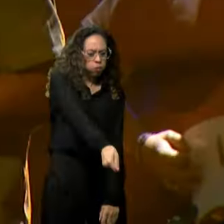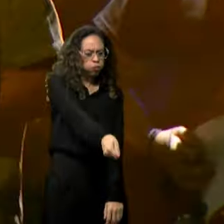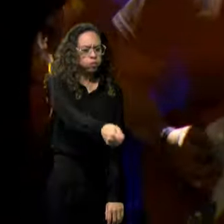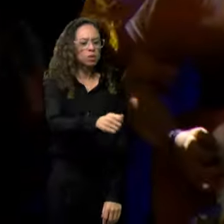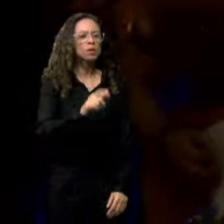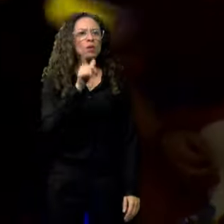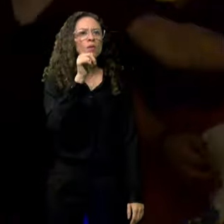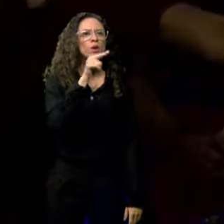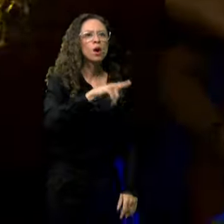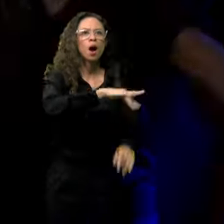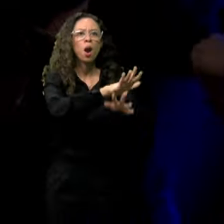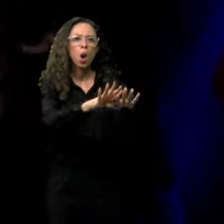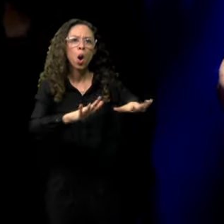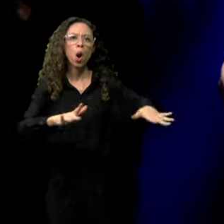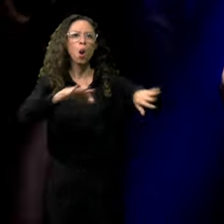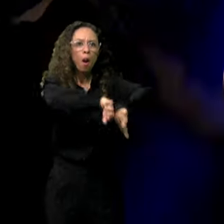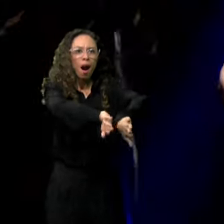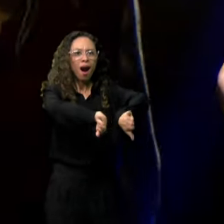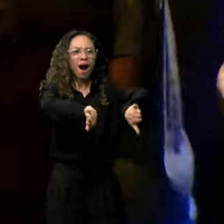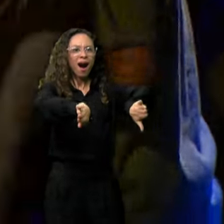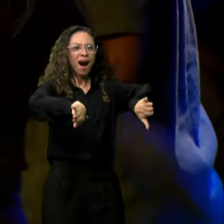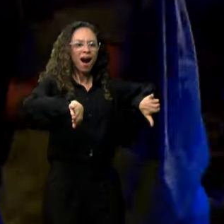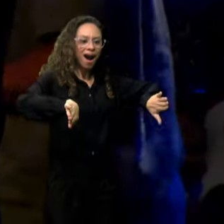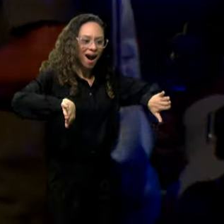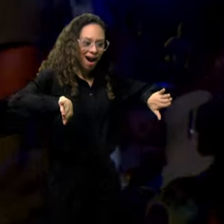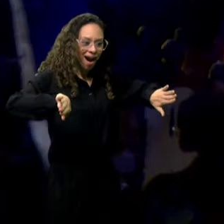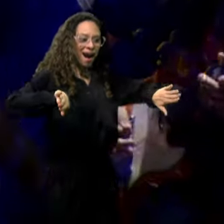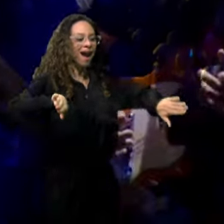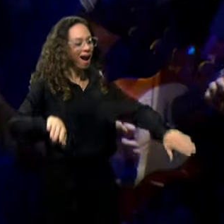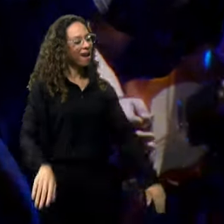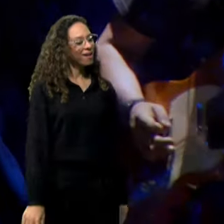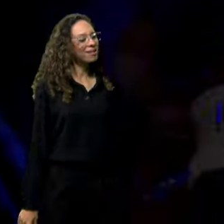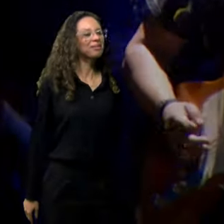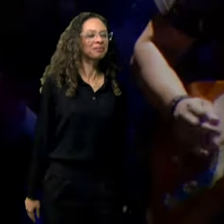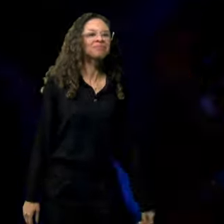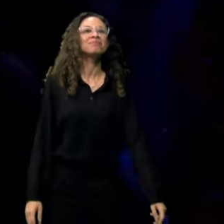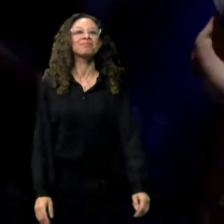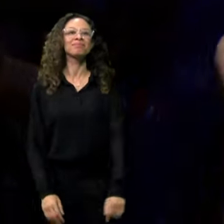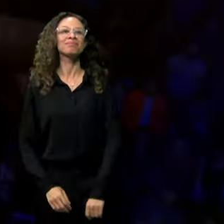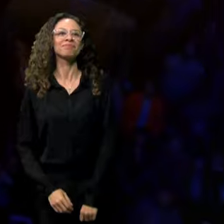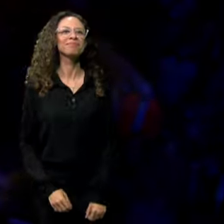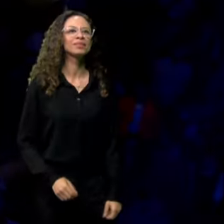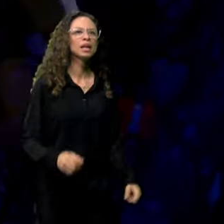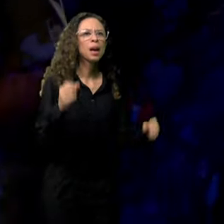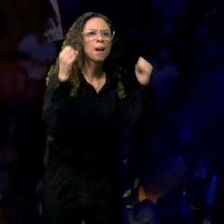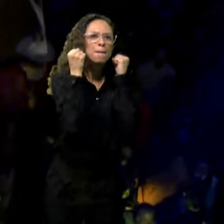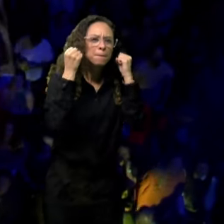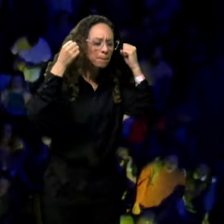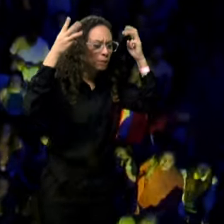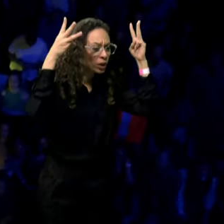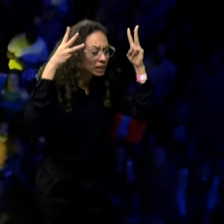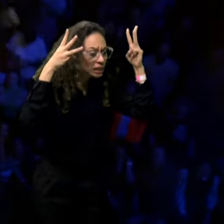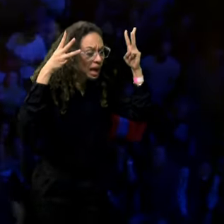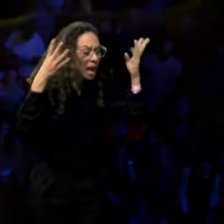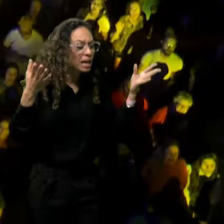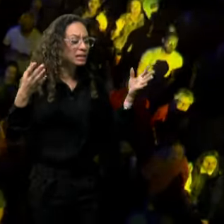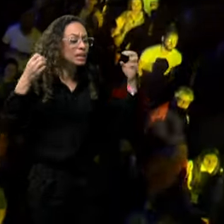o seu cajado Moisés que as águas vão se abrir Pois é